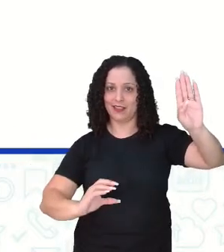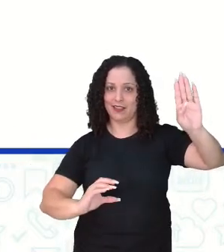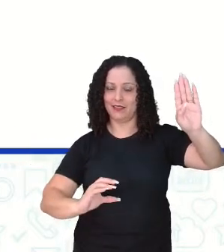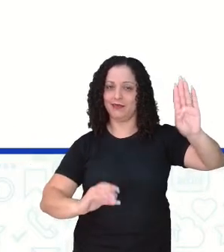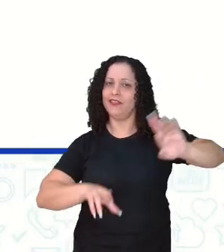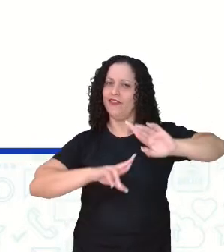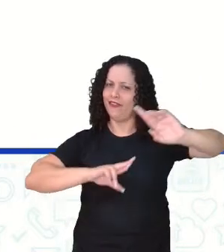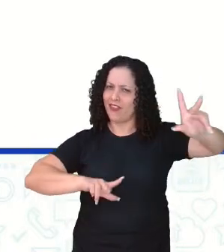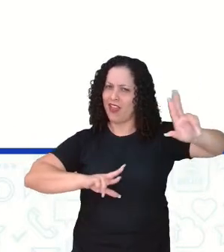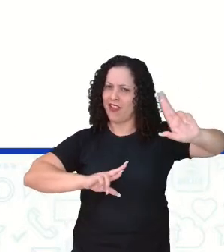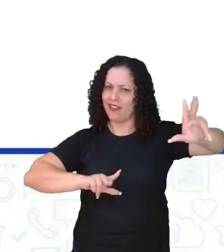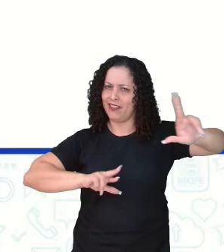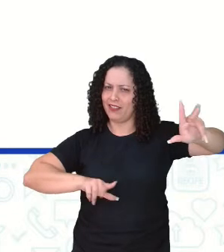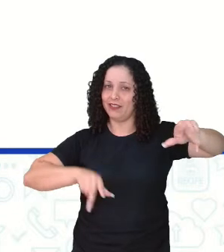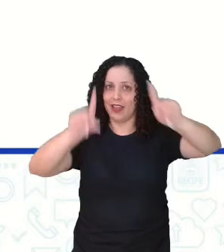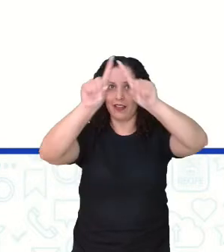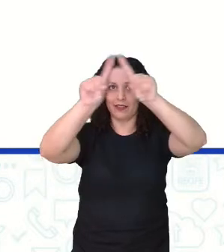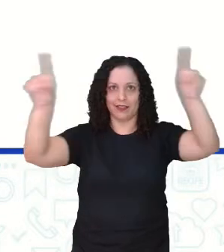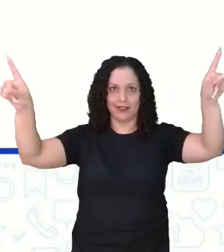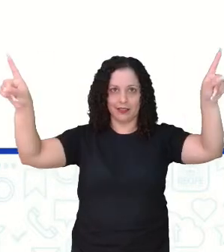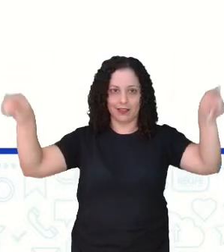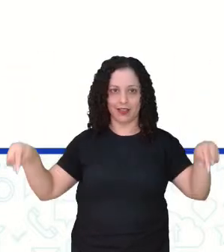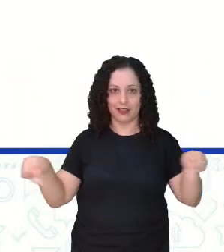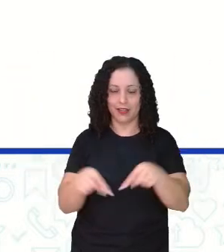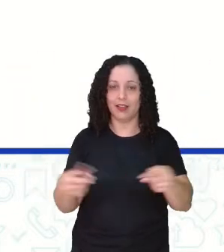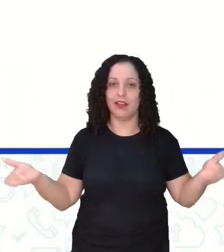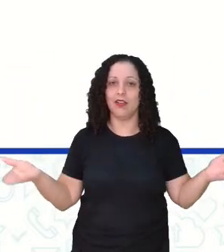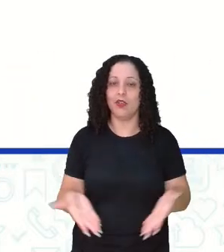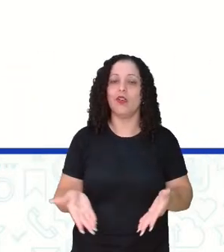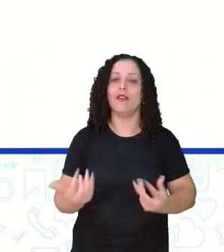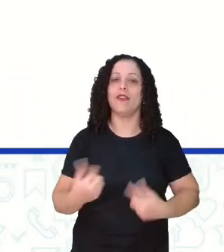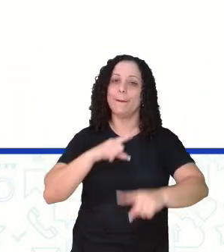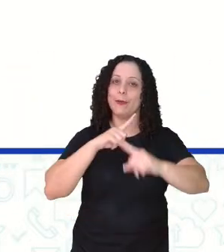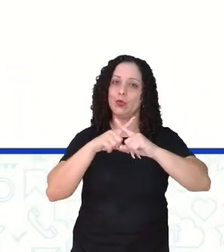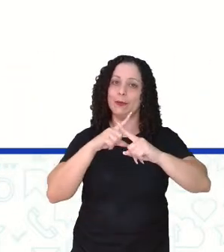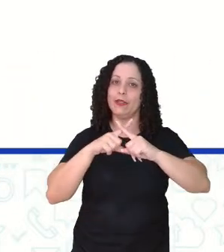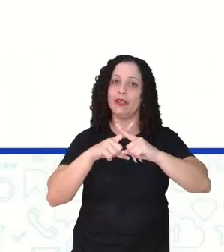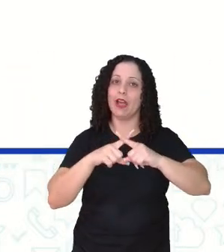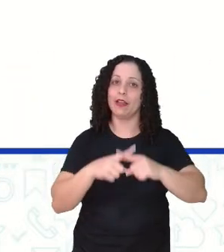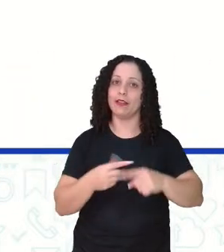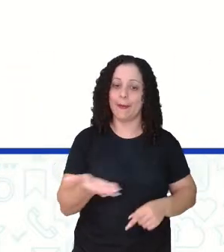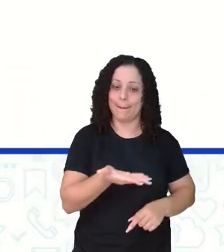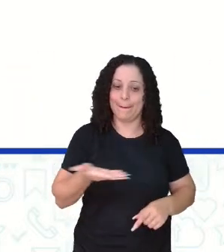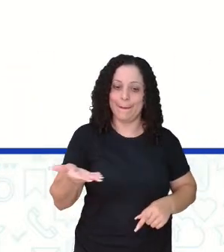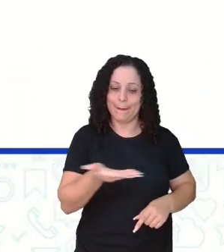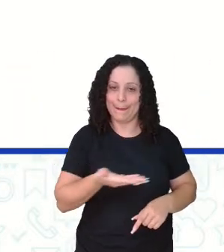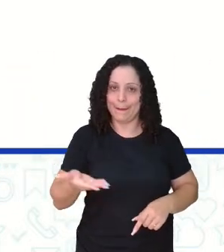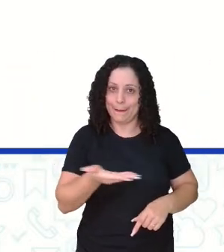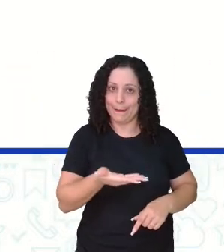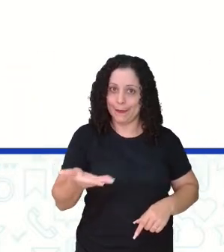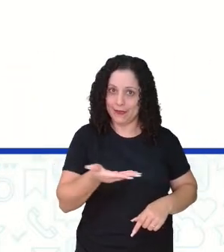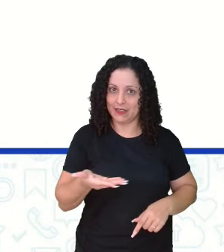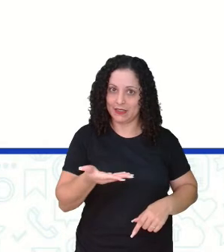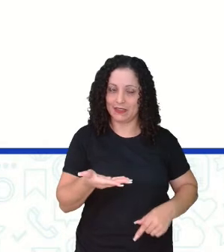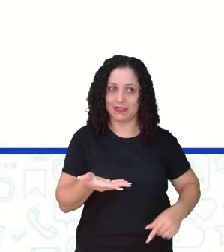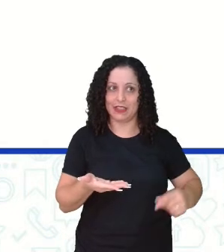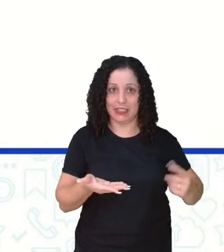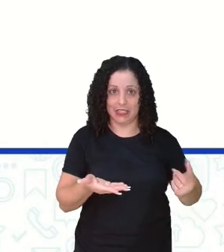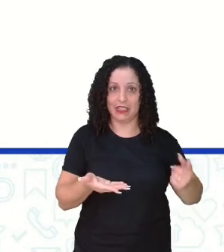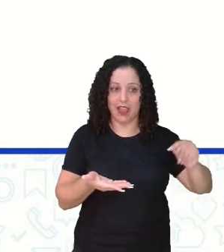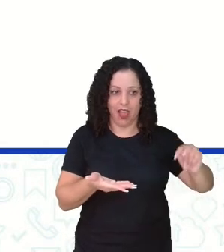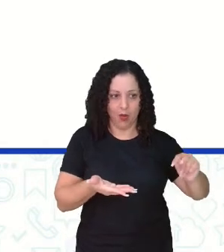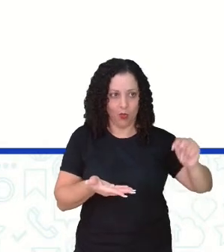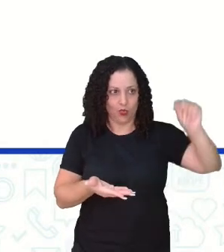Então, para encontrar a área do quintal, basta multiplicar aí a base pela altura. Então, a gente tem aí B vezes C.